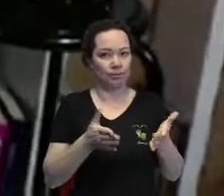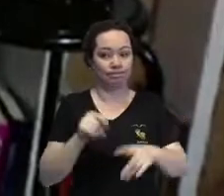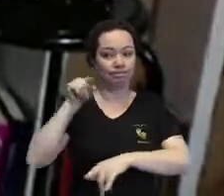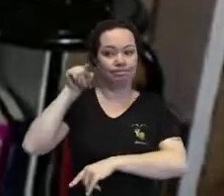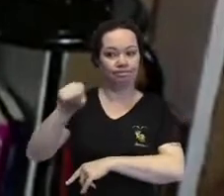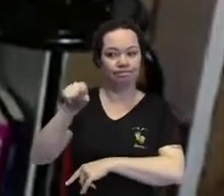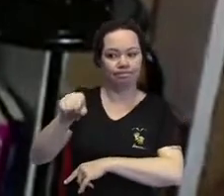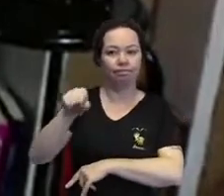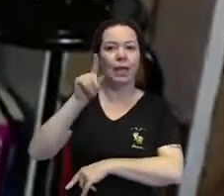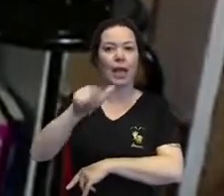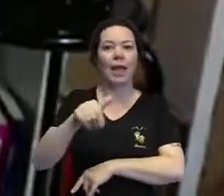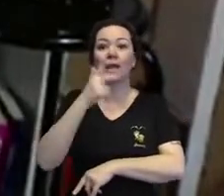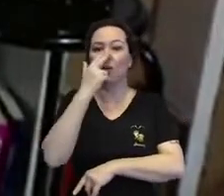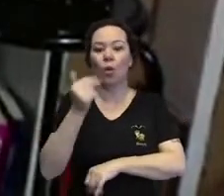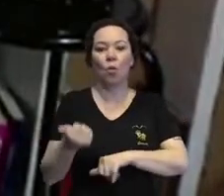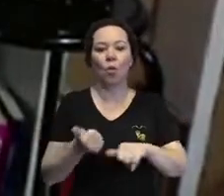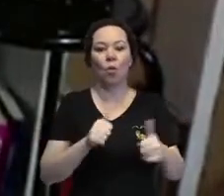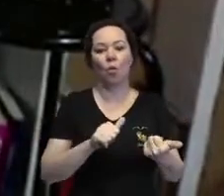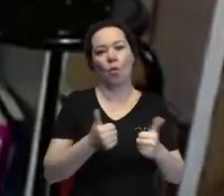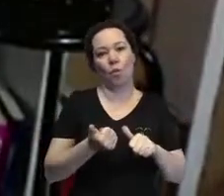solidariedade é uma qualidade.